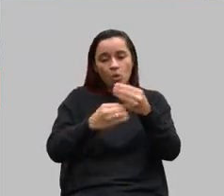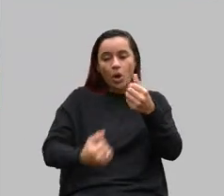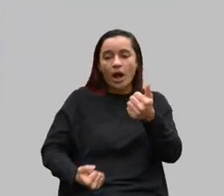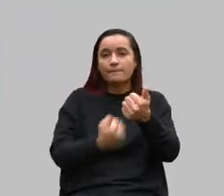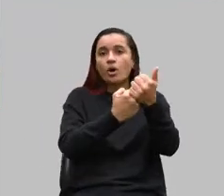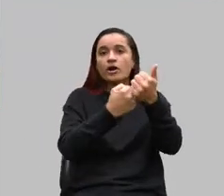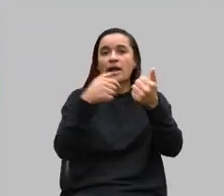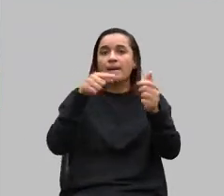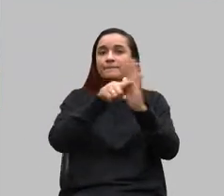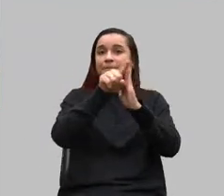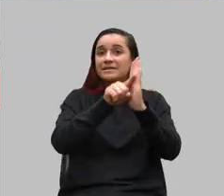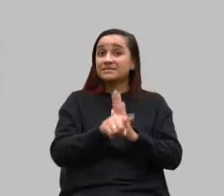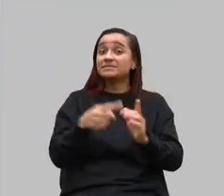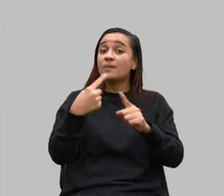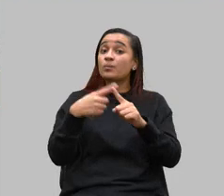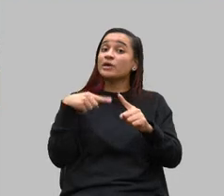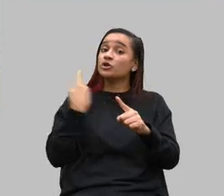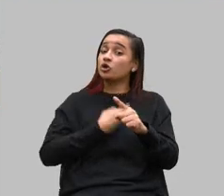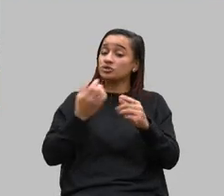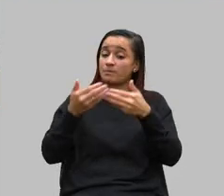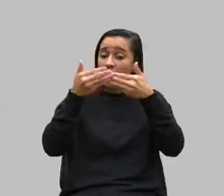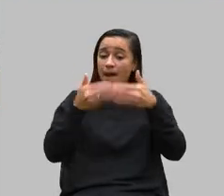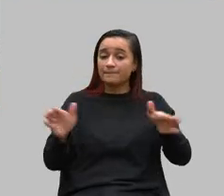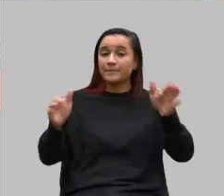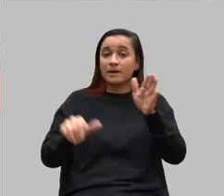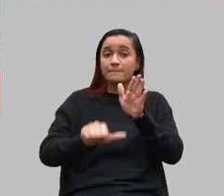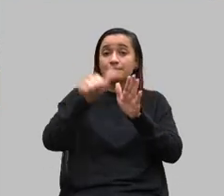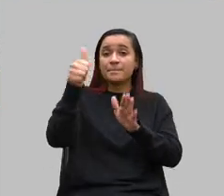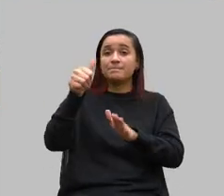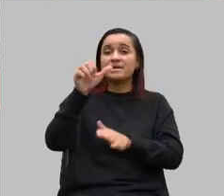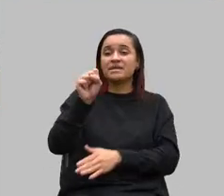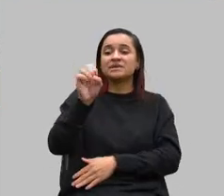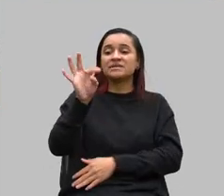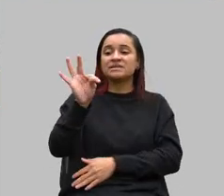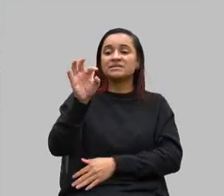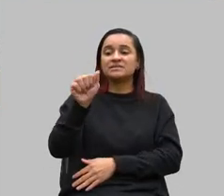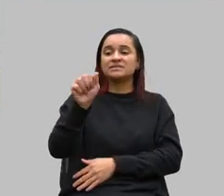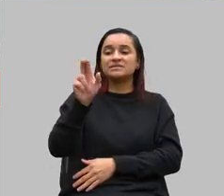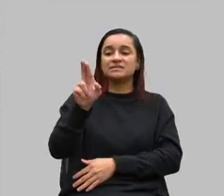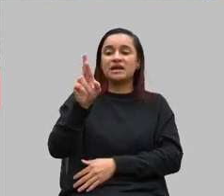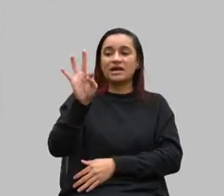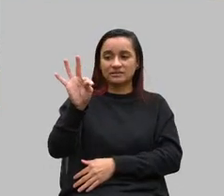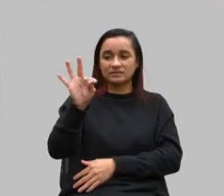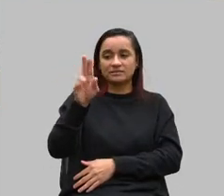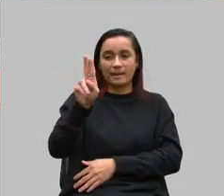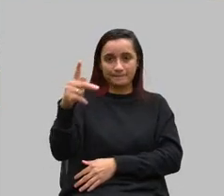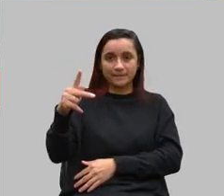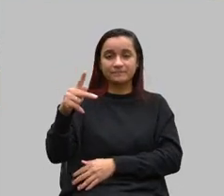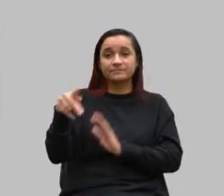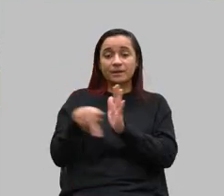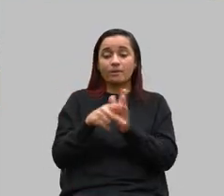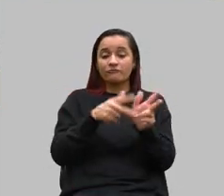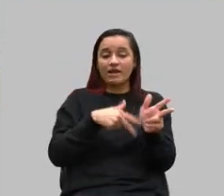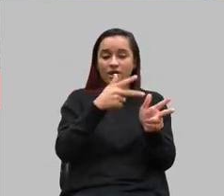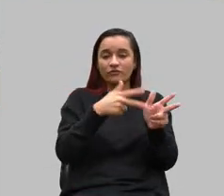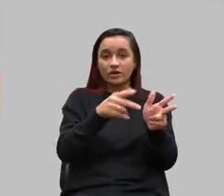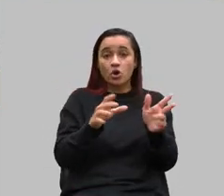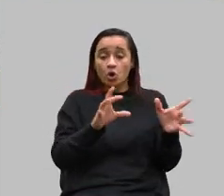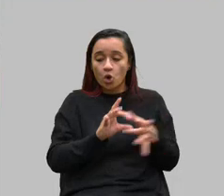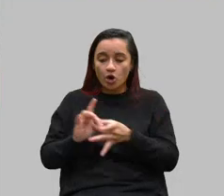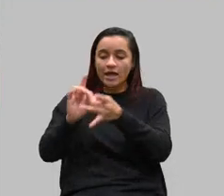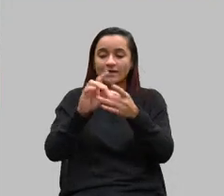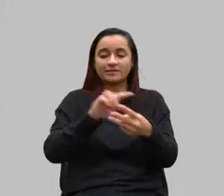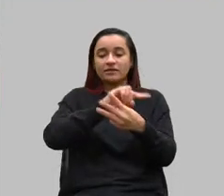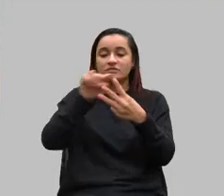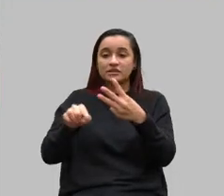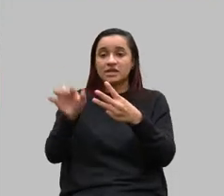estamos abrindo a primeira Startup Ferroviária em tecnologia conectando as as três universidades com